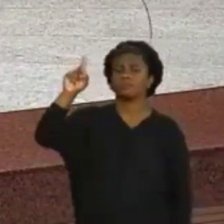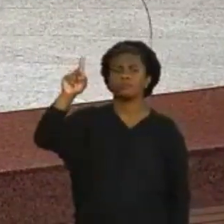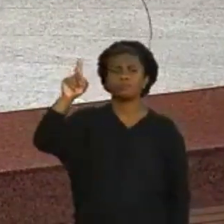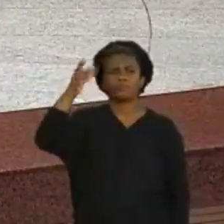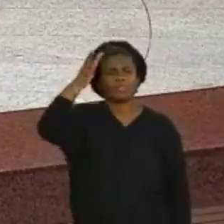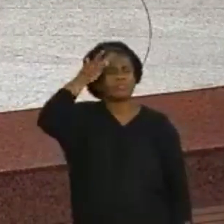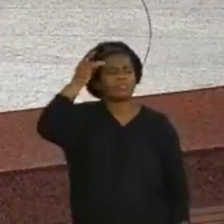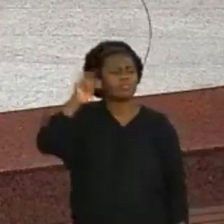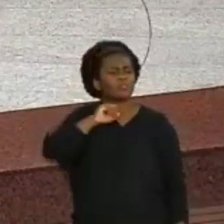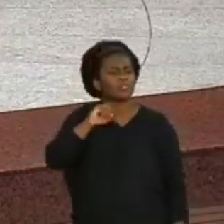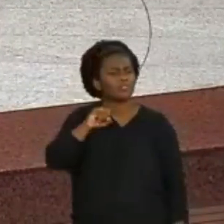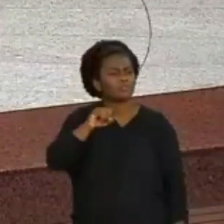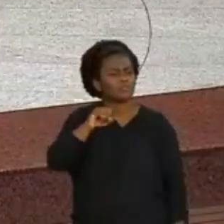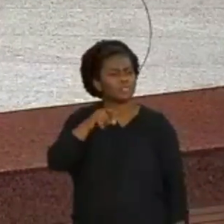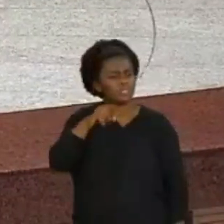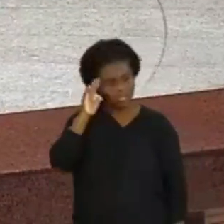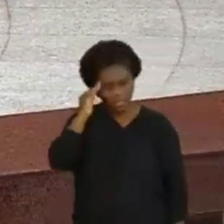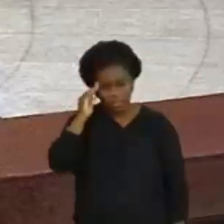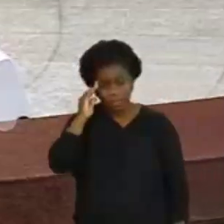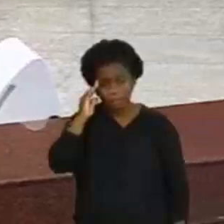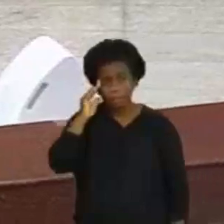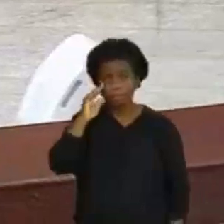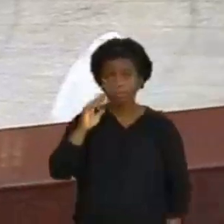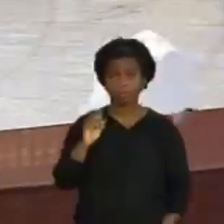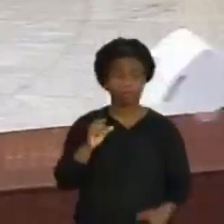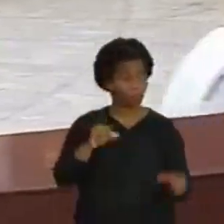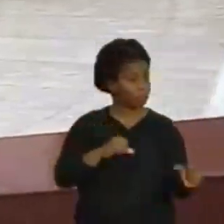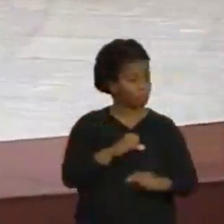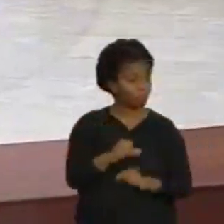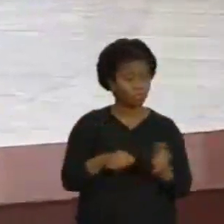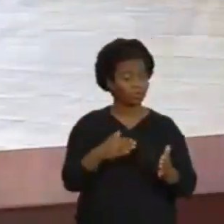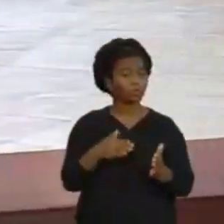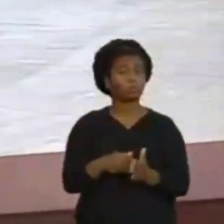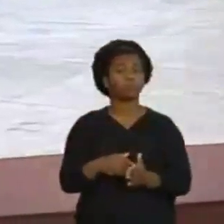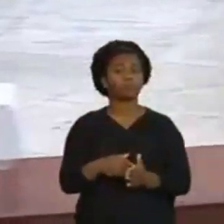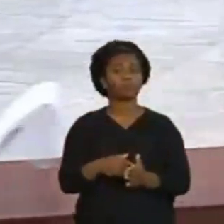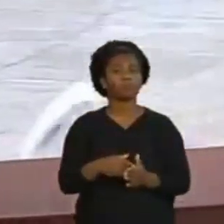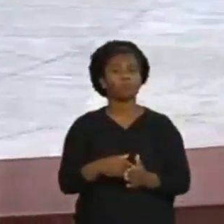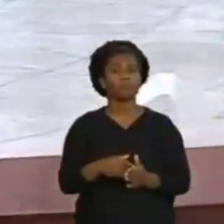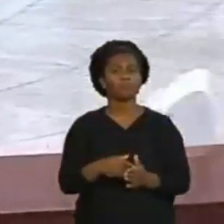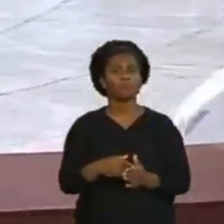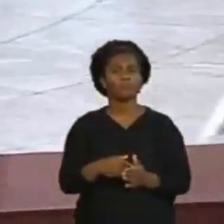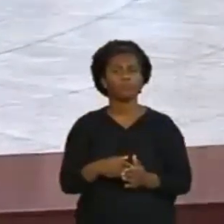Não sei se está dando para você entender, mas isso muda tudo.